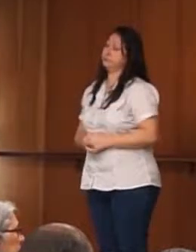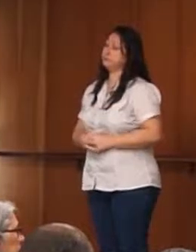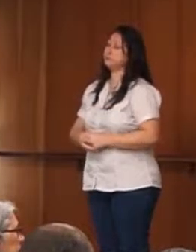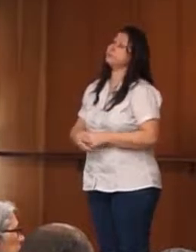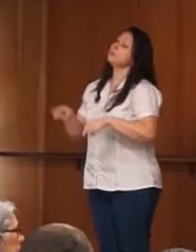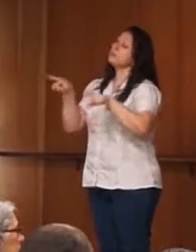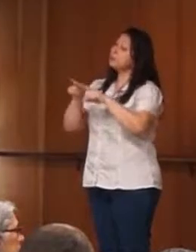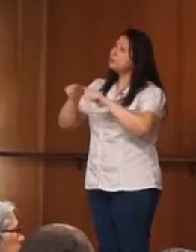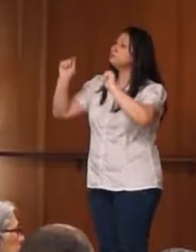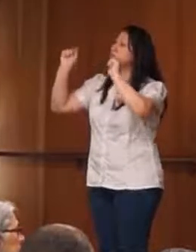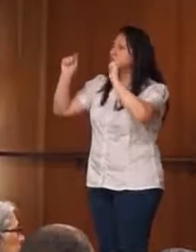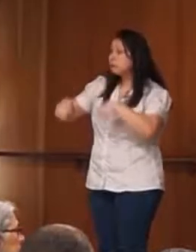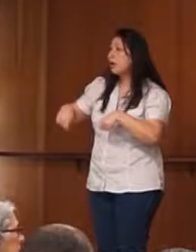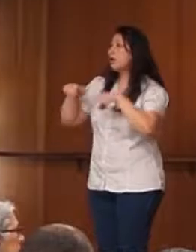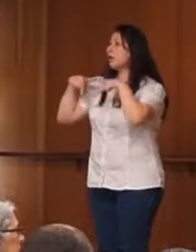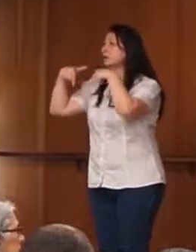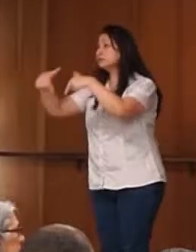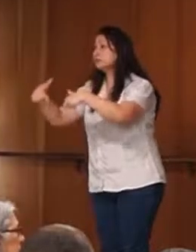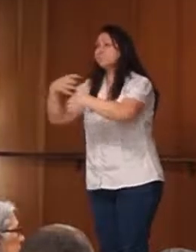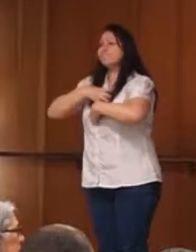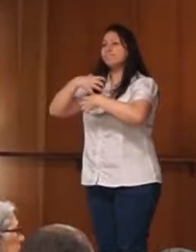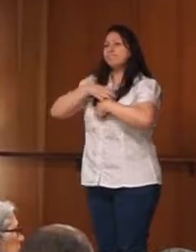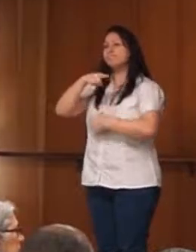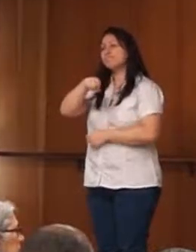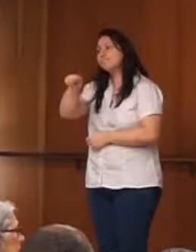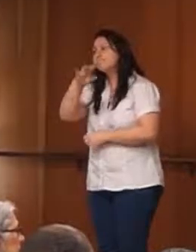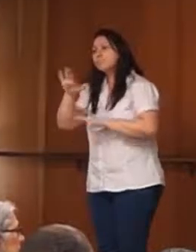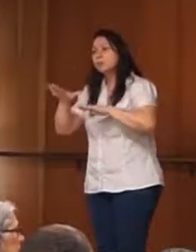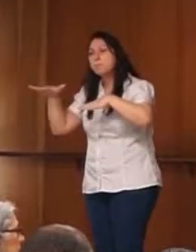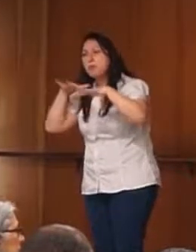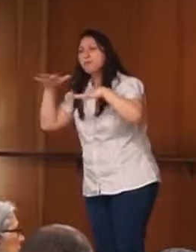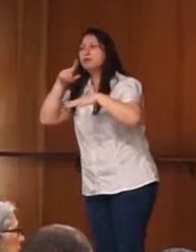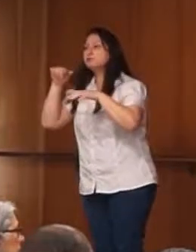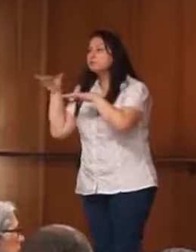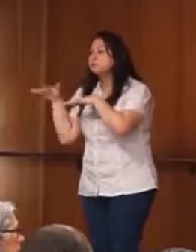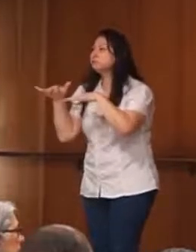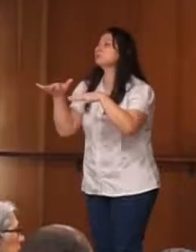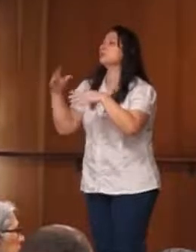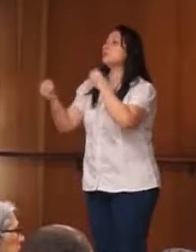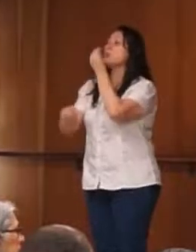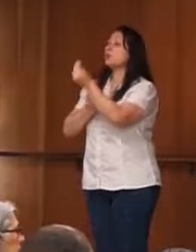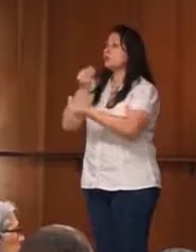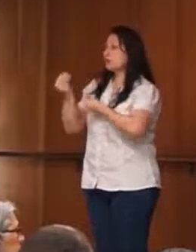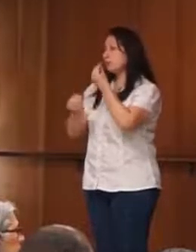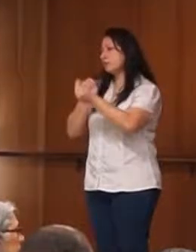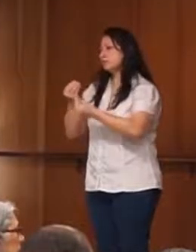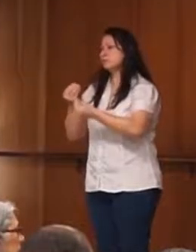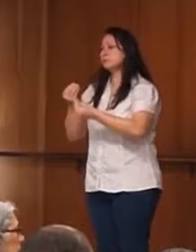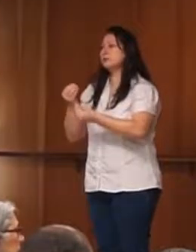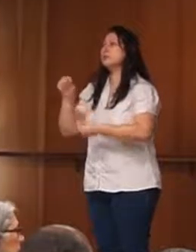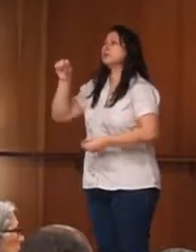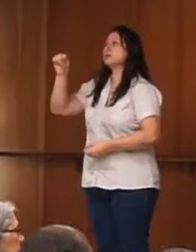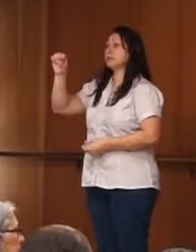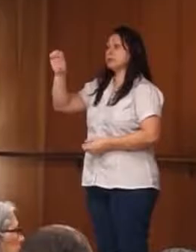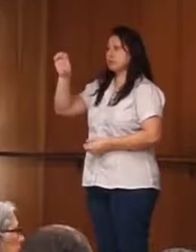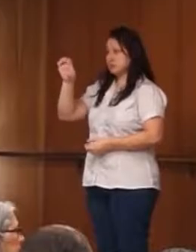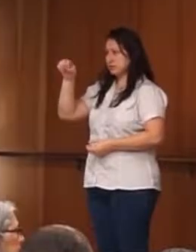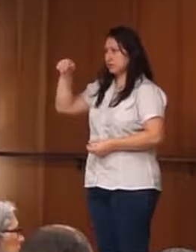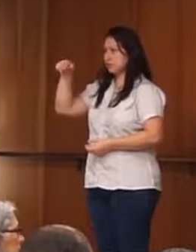de realização de ações de sensibilização, mobilização e de censos voltados a identificar as